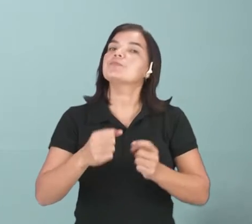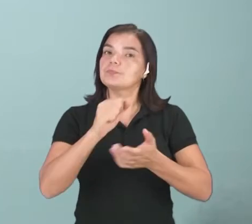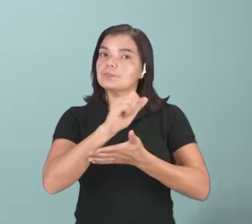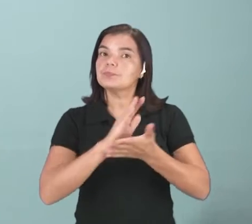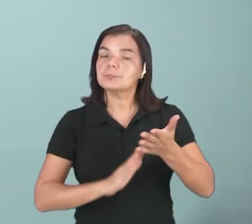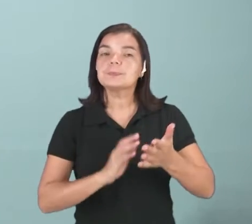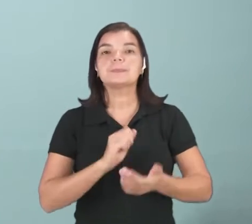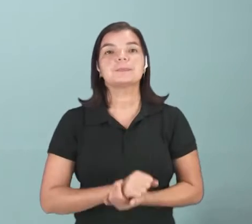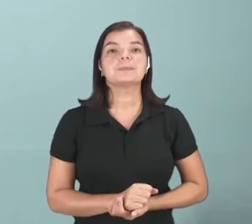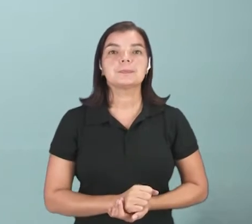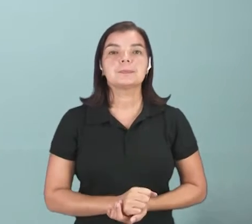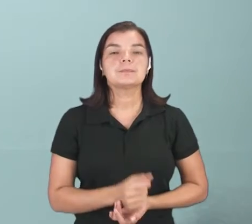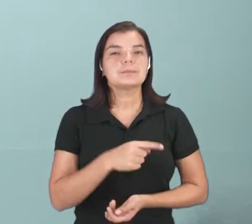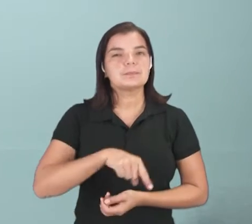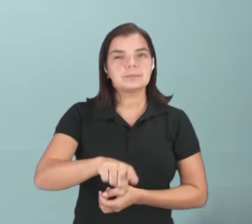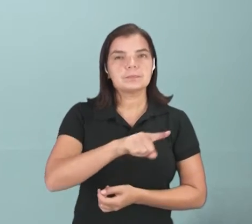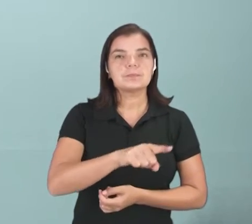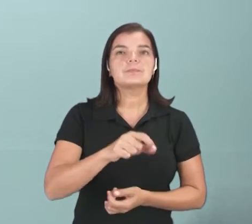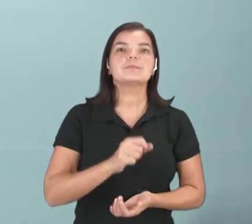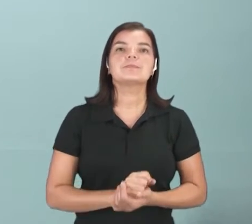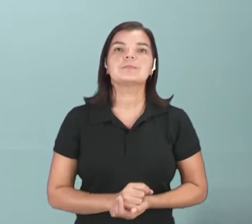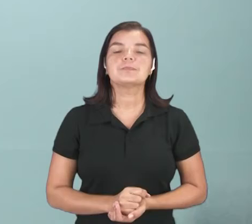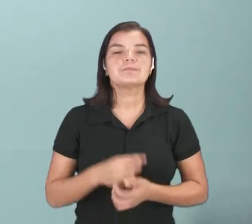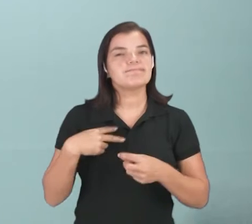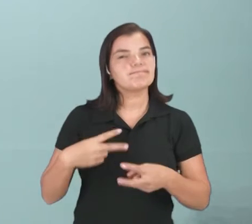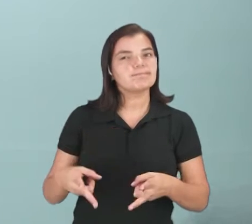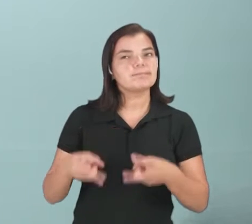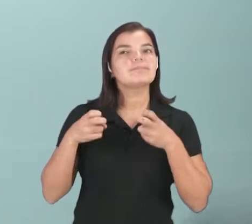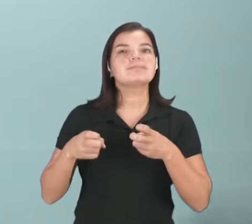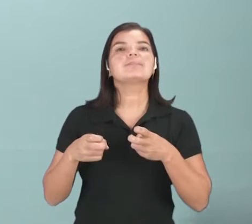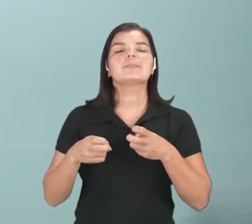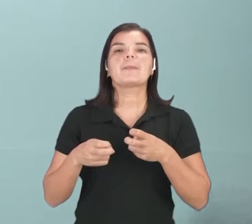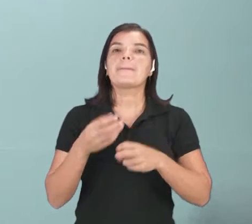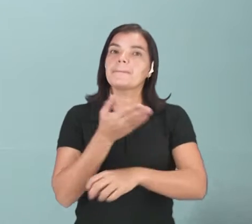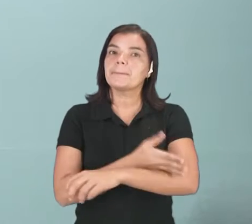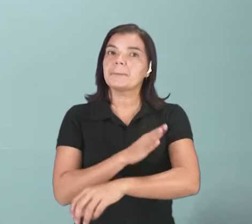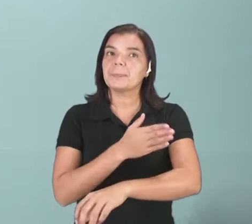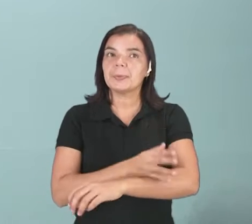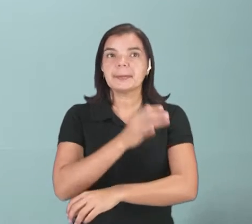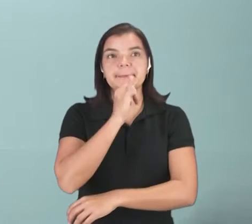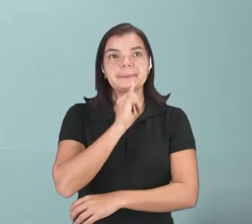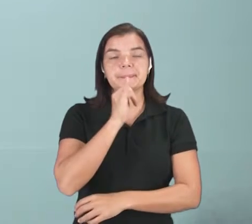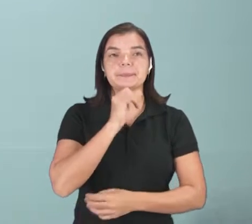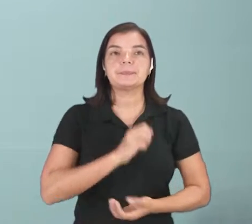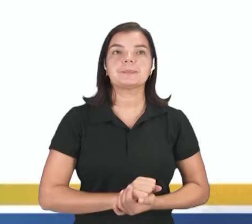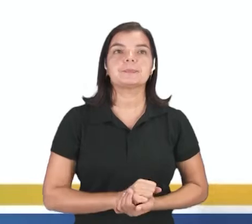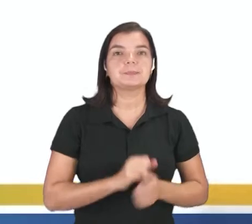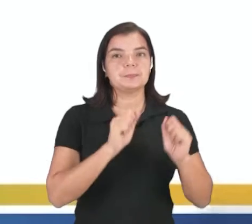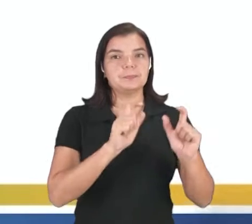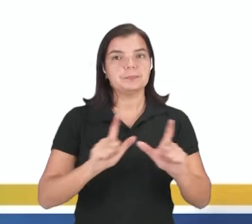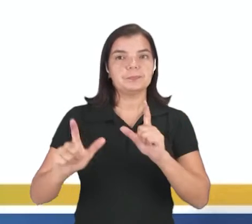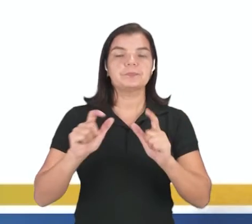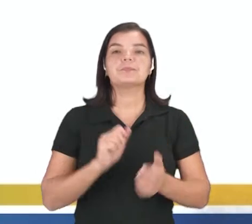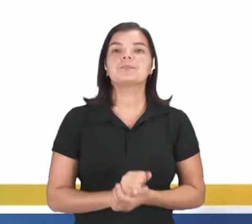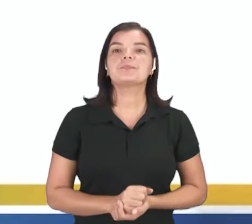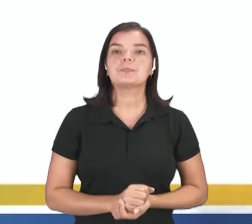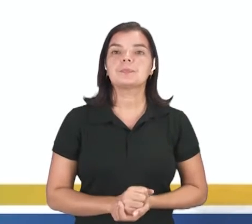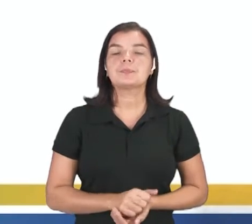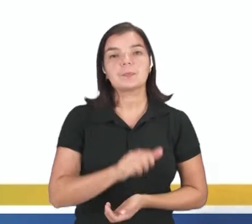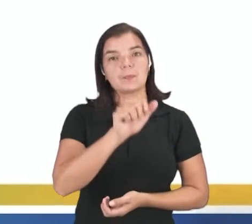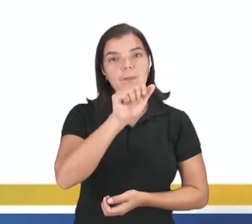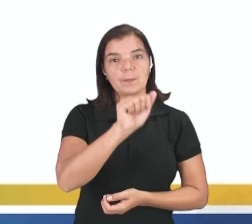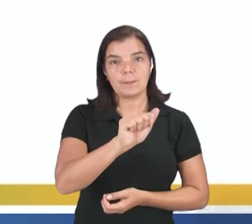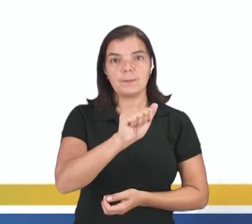problema. Então, para vocês perceberem isso, nós vamos para a prática de um exemplo. Então, acompanhe comigo. Nós temos